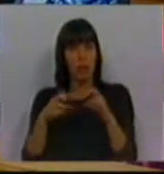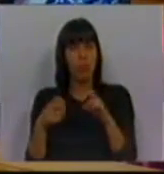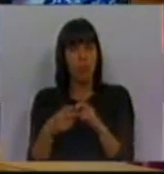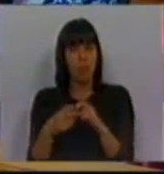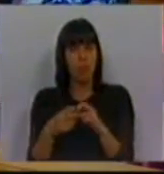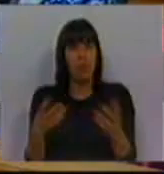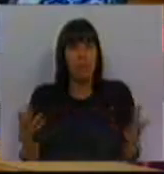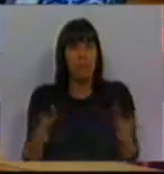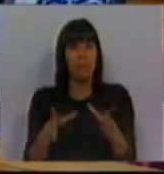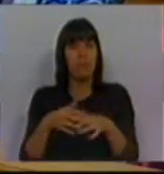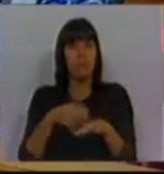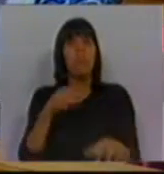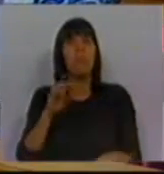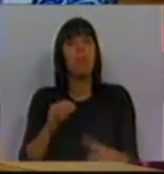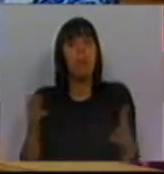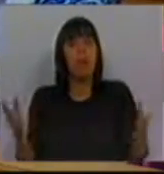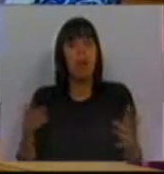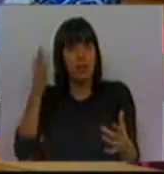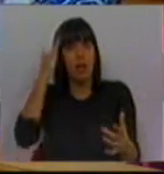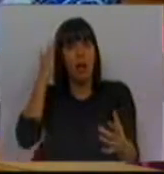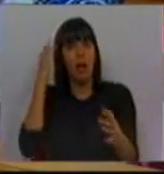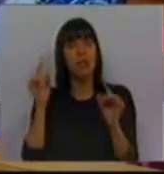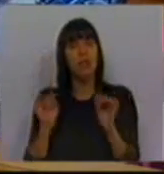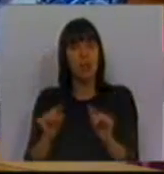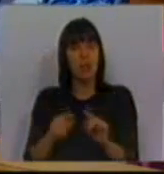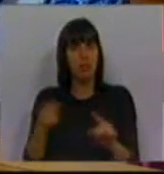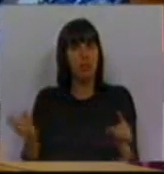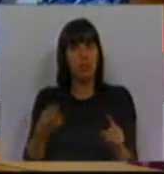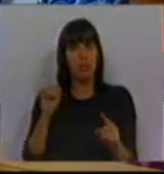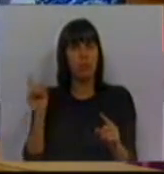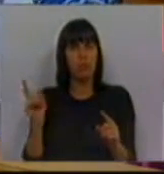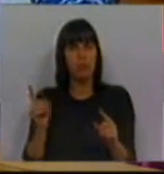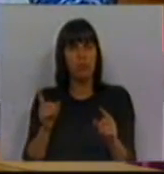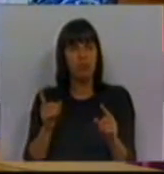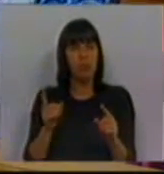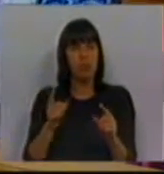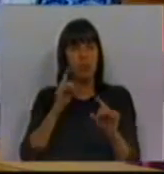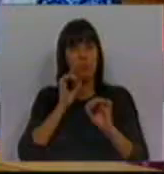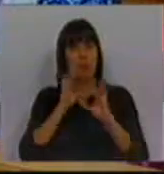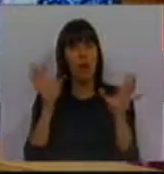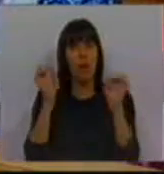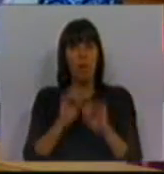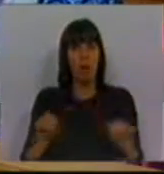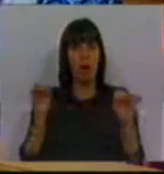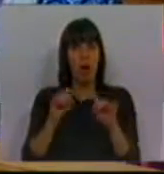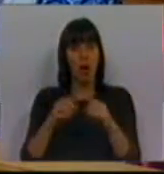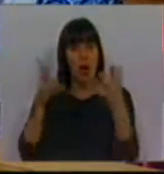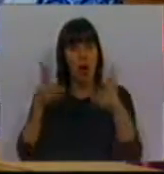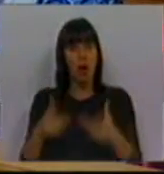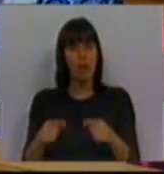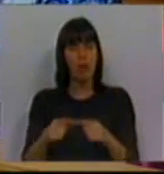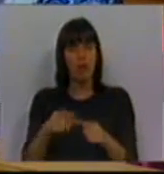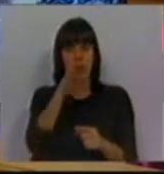flagelo? A bancada do PS entende que isso não está plasmado neste